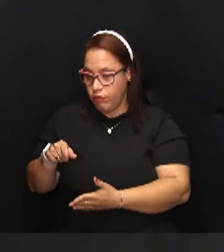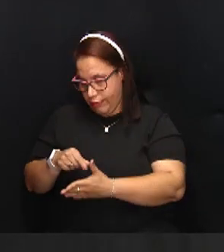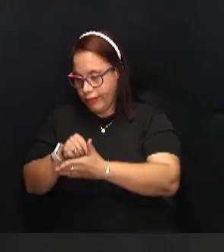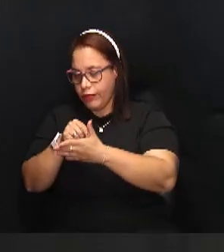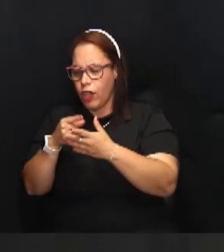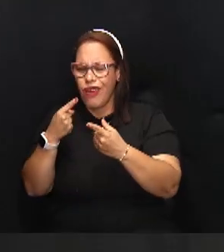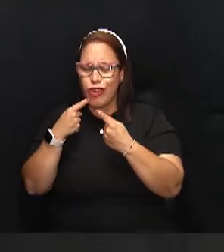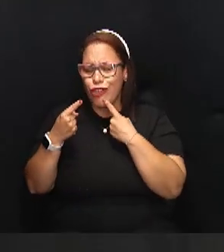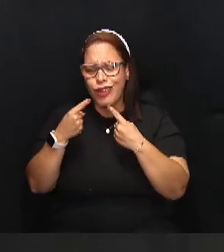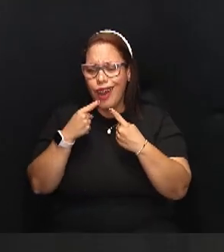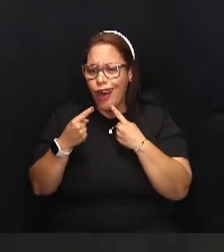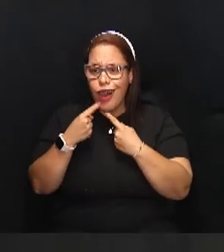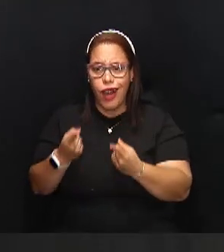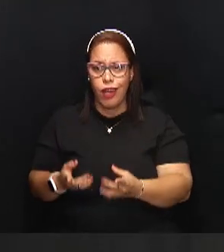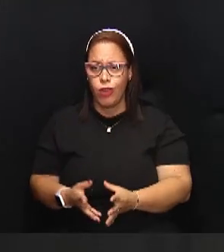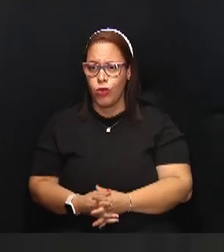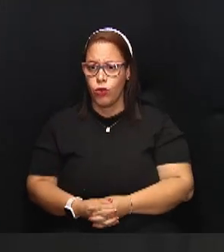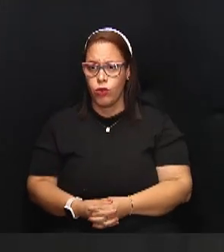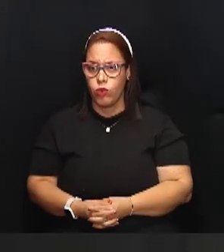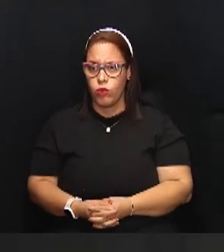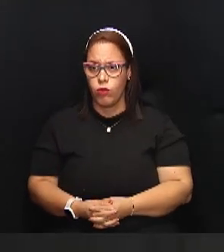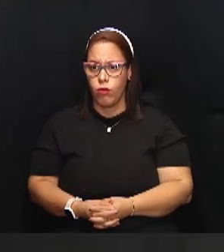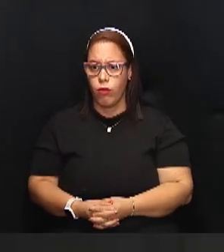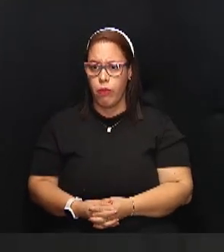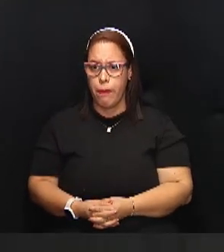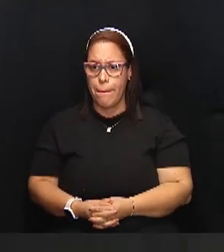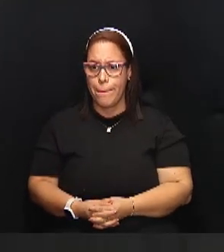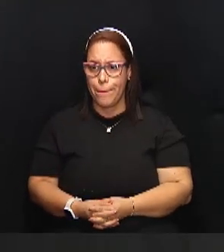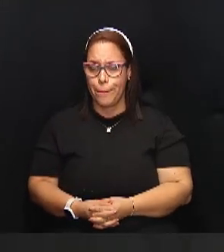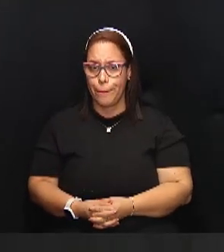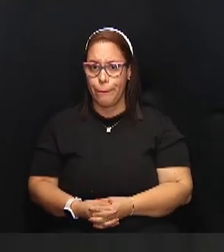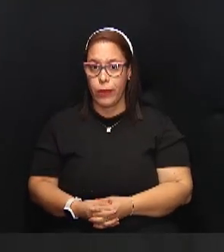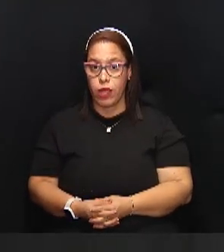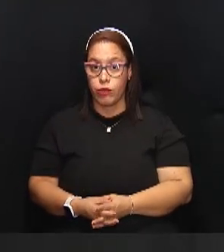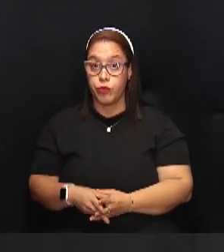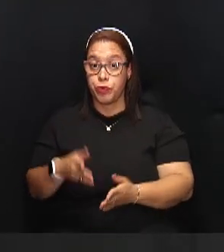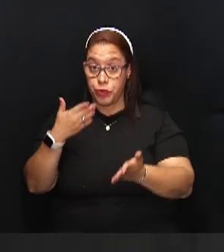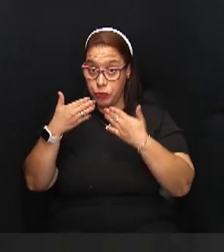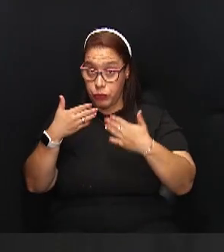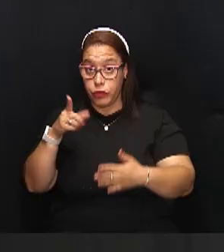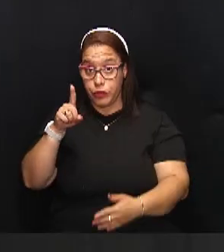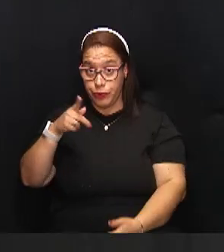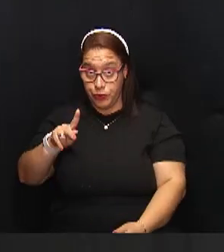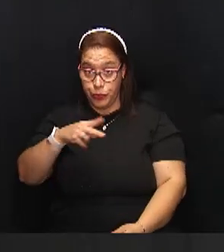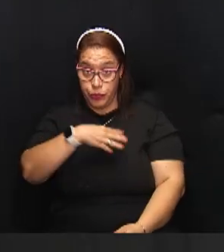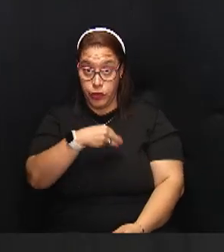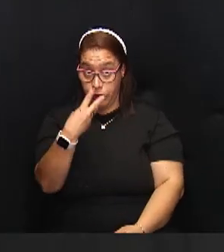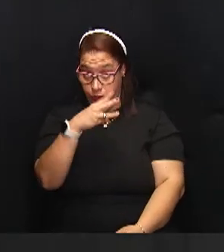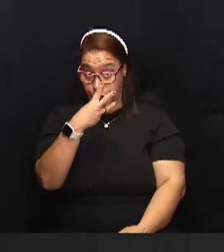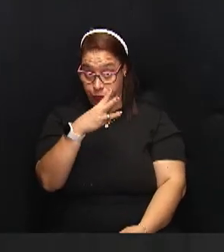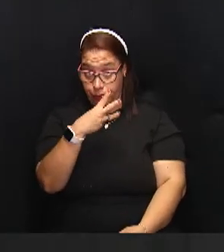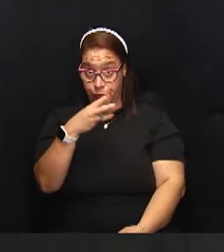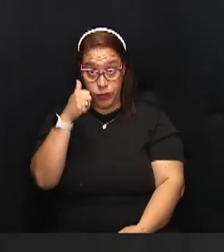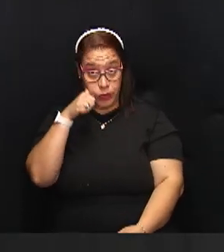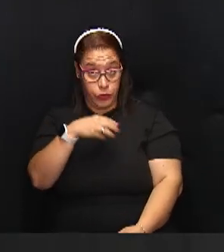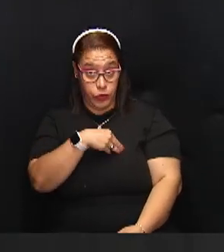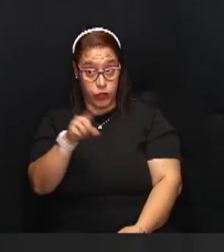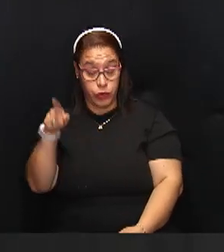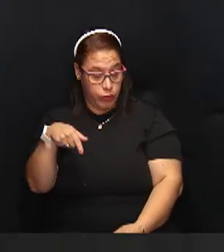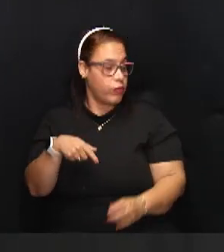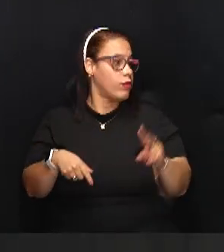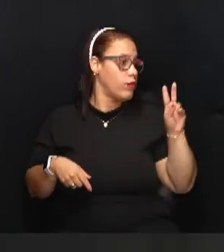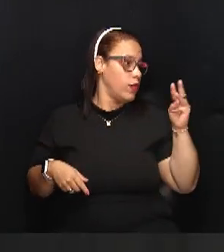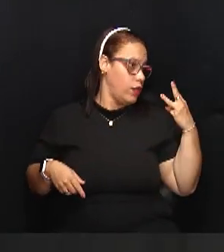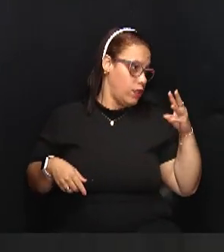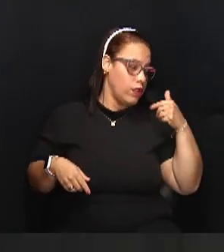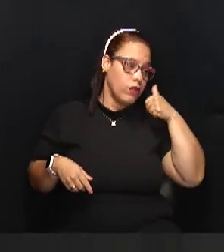o diálogo, né? Quando você conversa com seu filho, você tem 3 meninas, não é isso? Isso. Tem